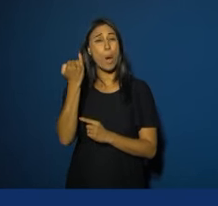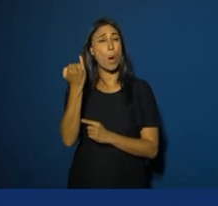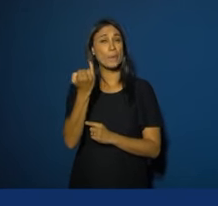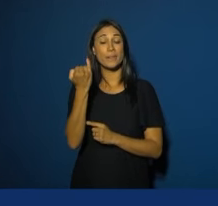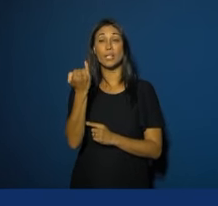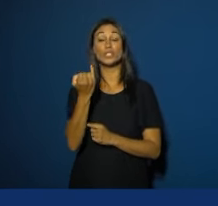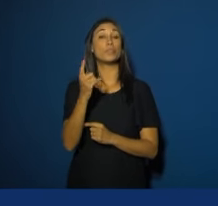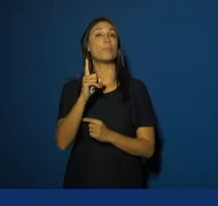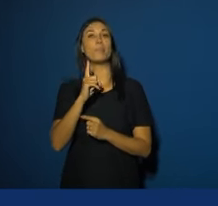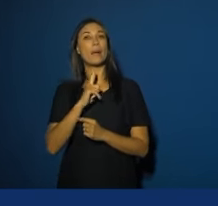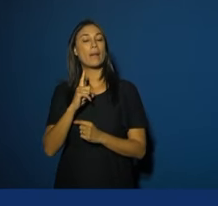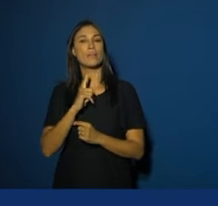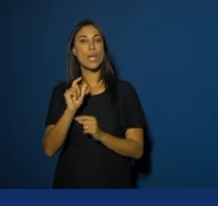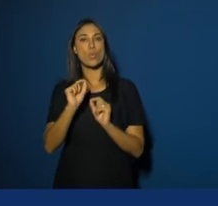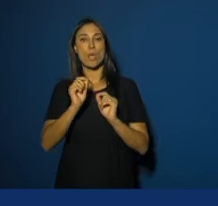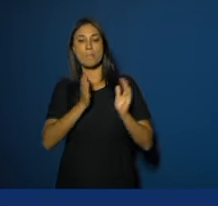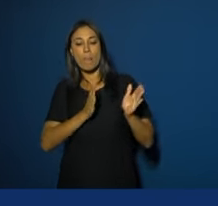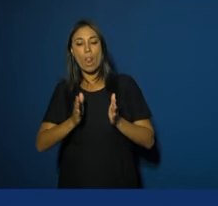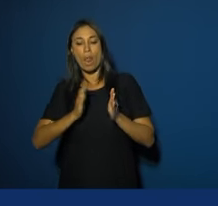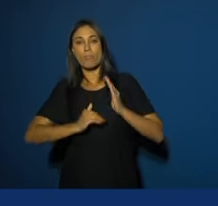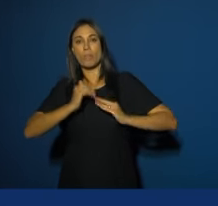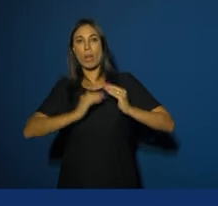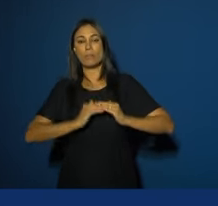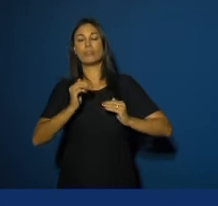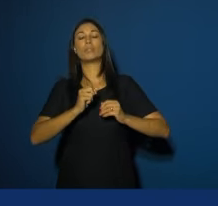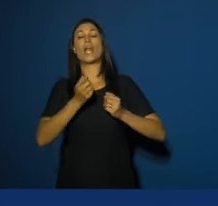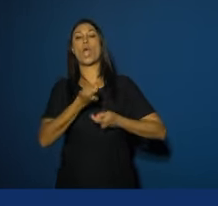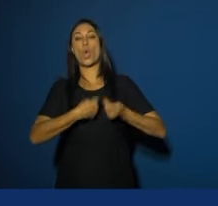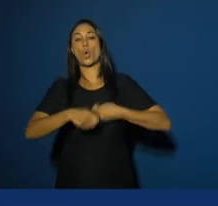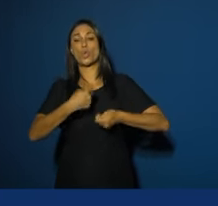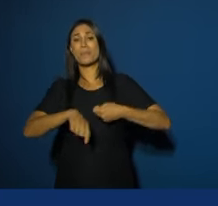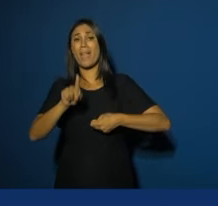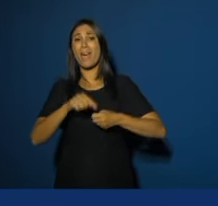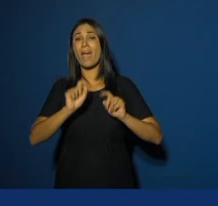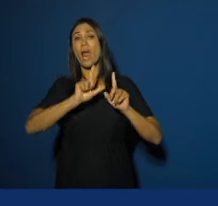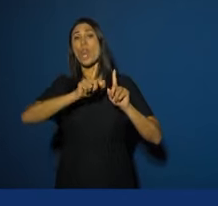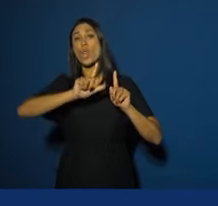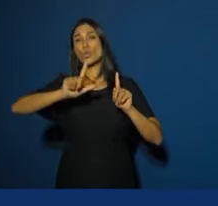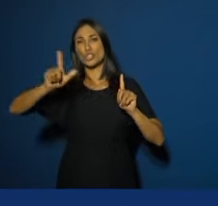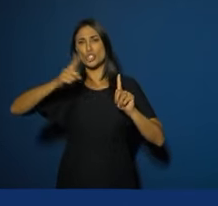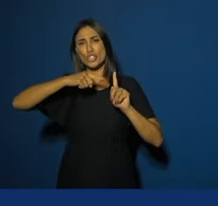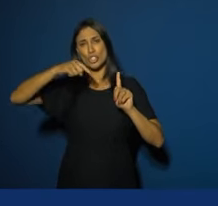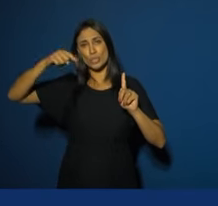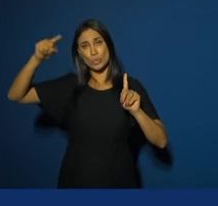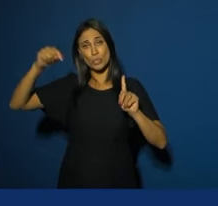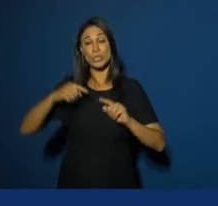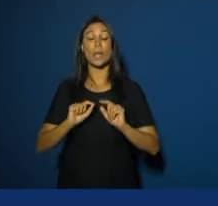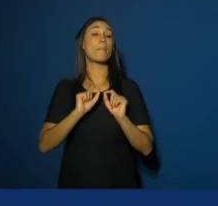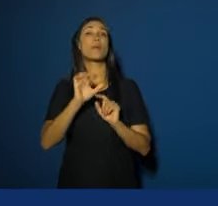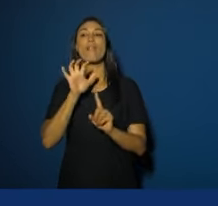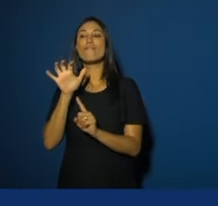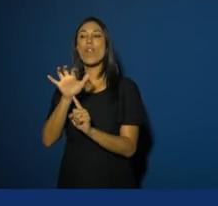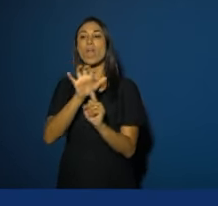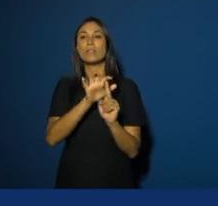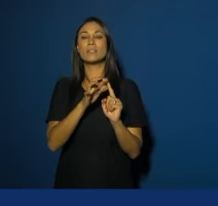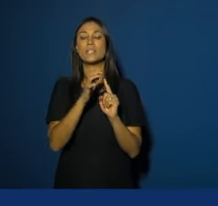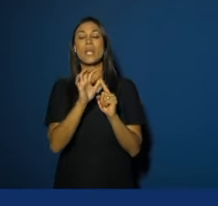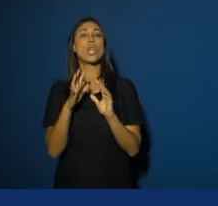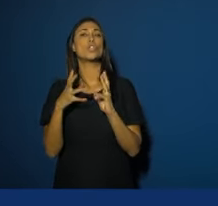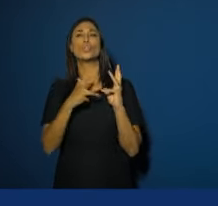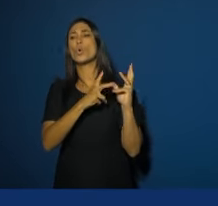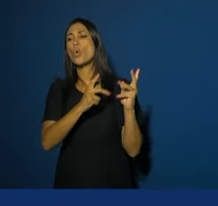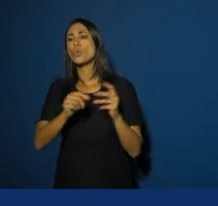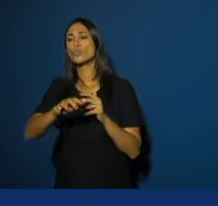para ganho é de produtividade na economia de maneira geral é a logística porque ela influencia em todos os